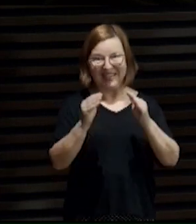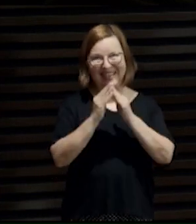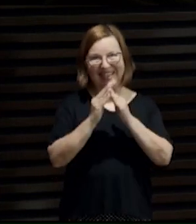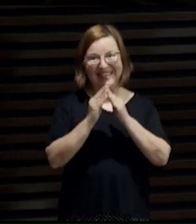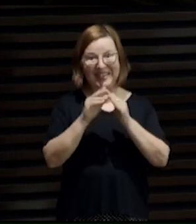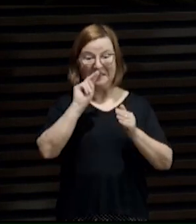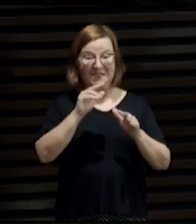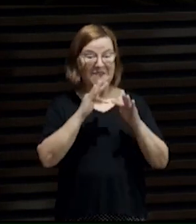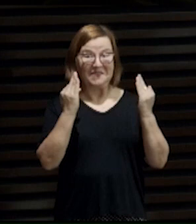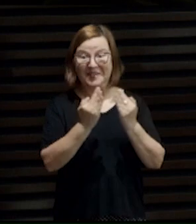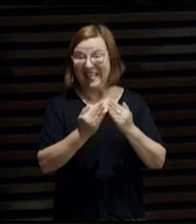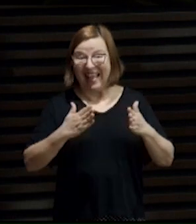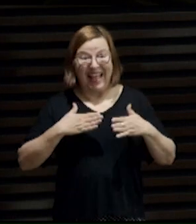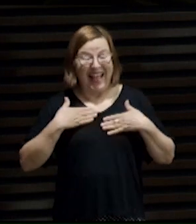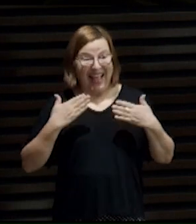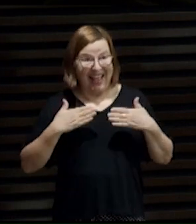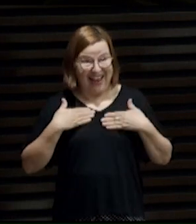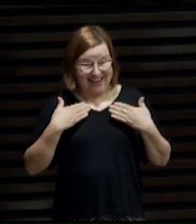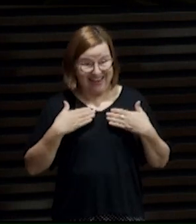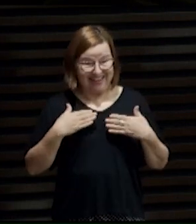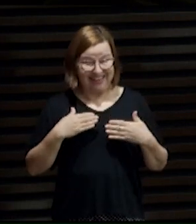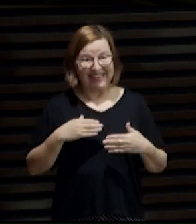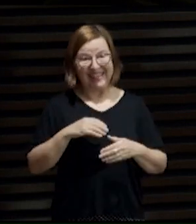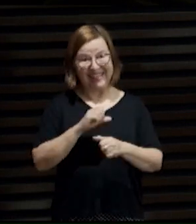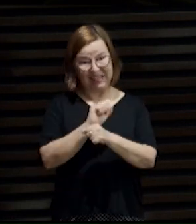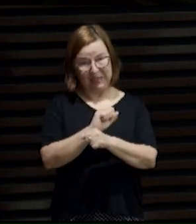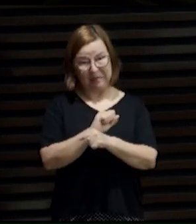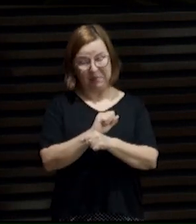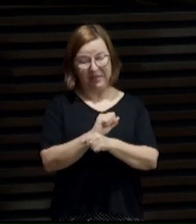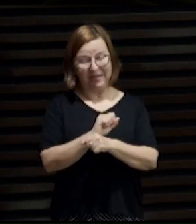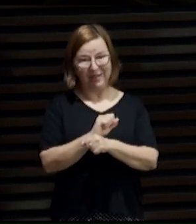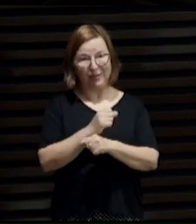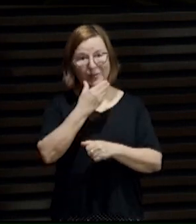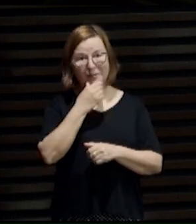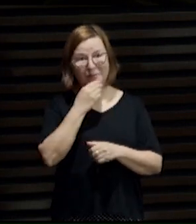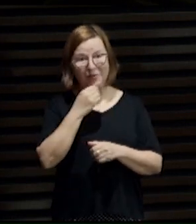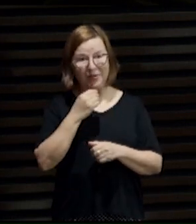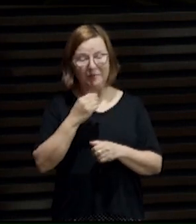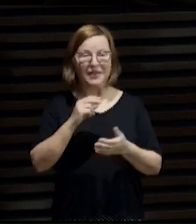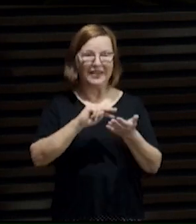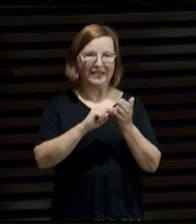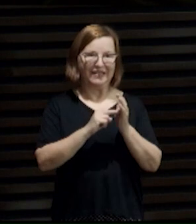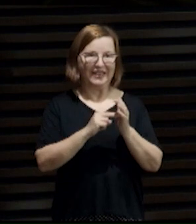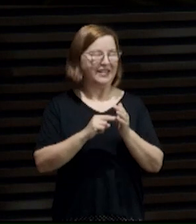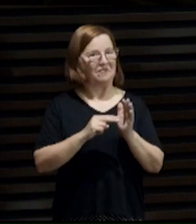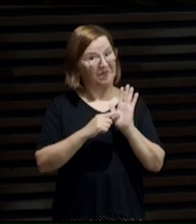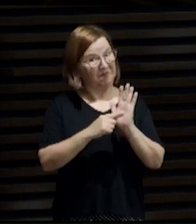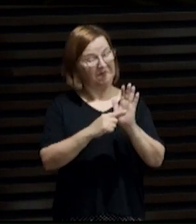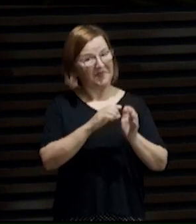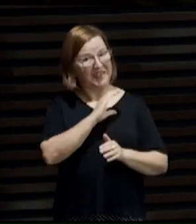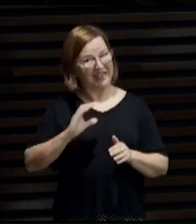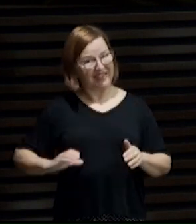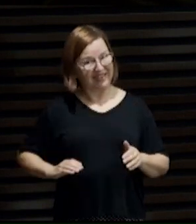aquele que representa Cristo dentro de casa. Eu duvido que o empresário não trocasse todo o